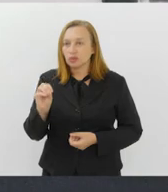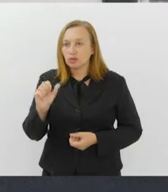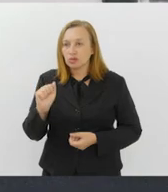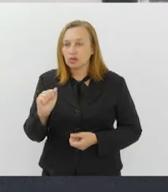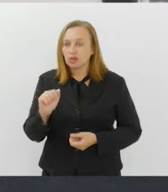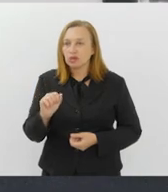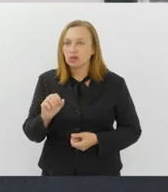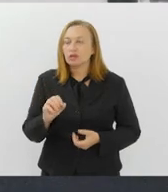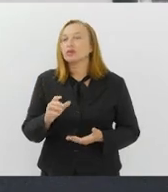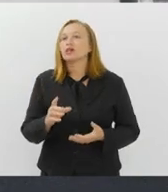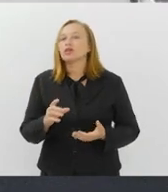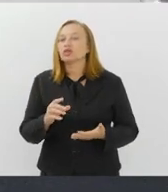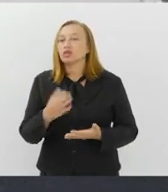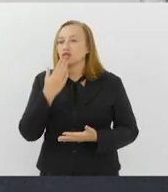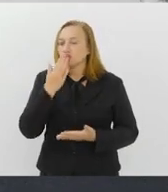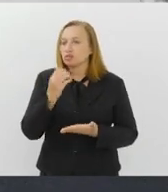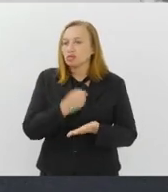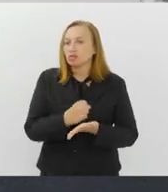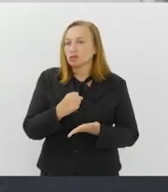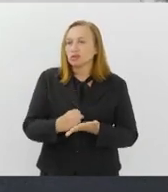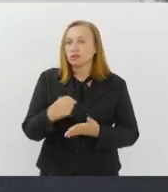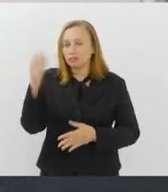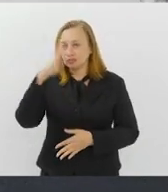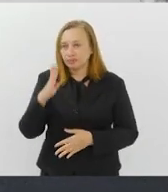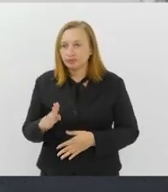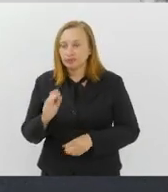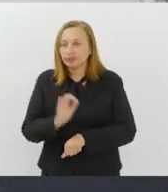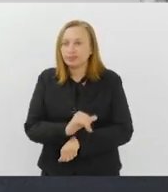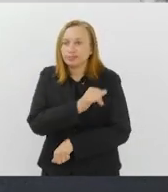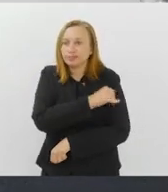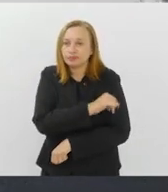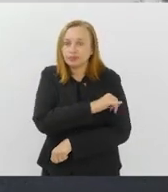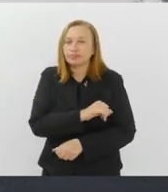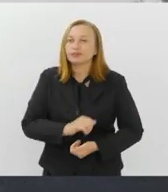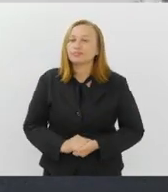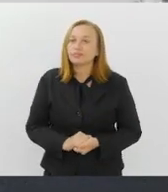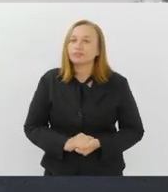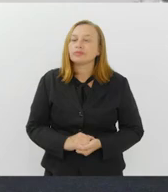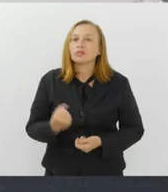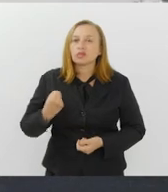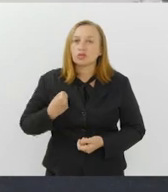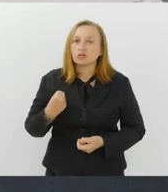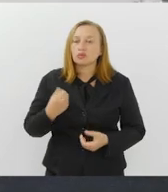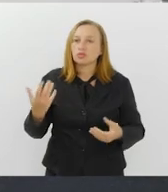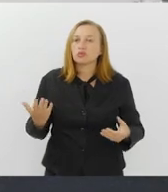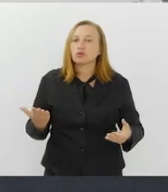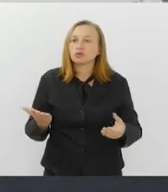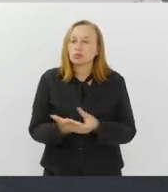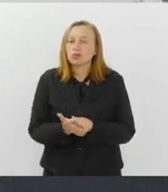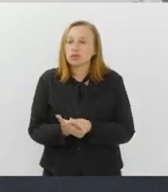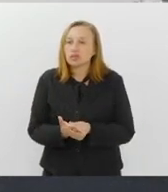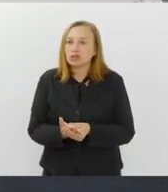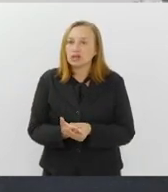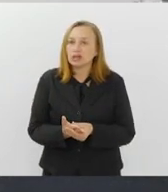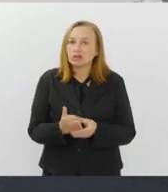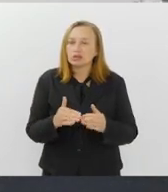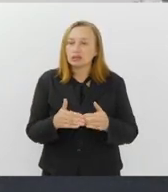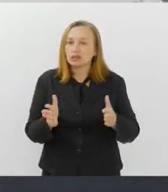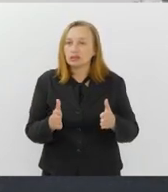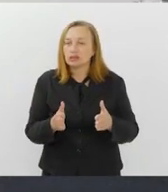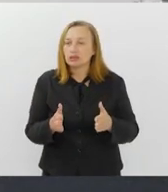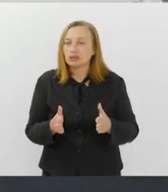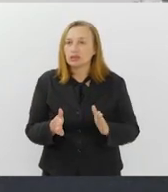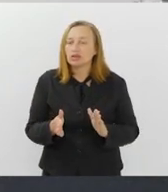de contratação para o Brasil e para o Estado do Rio de Janeiro. Número de processos abertos relacionados à fraude